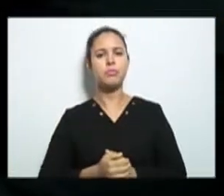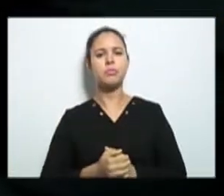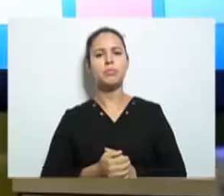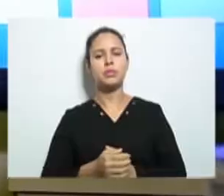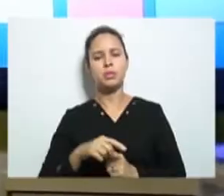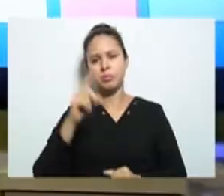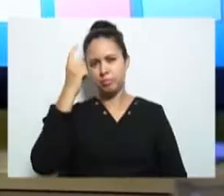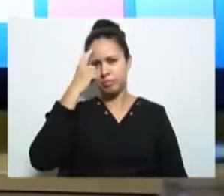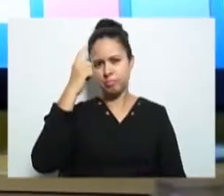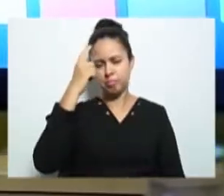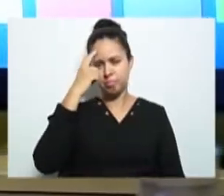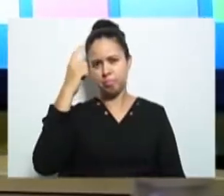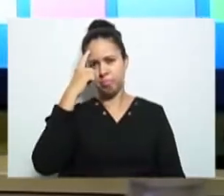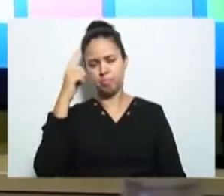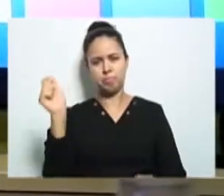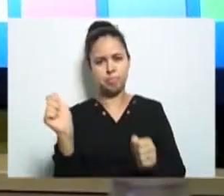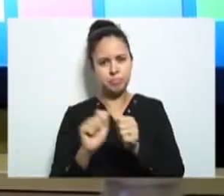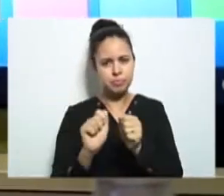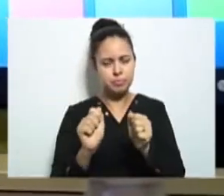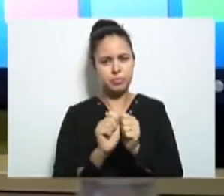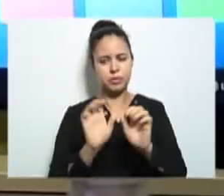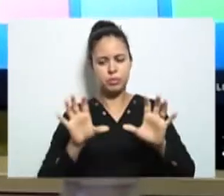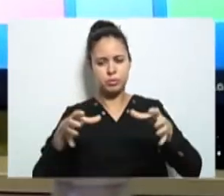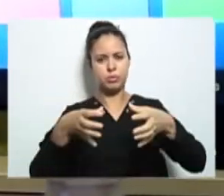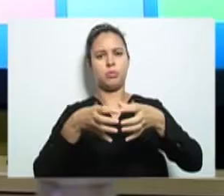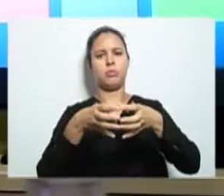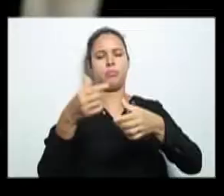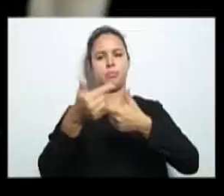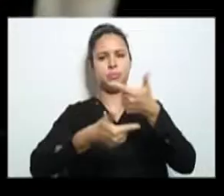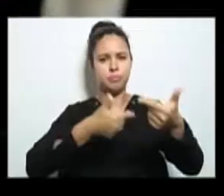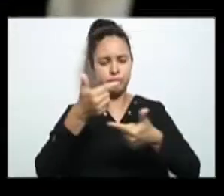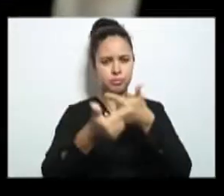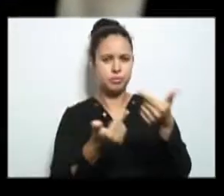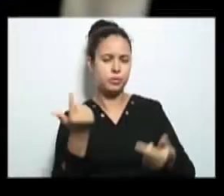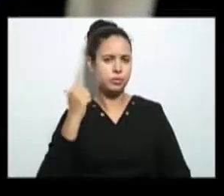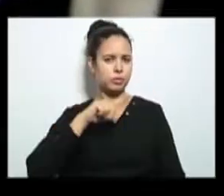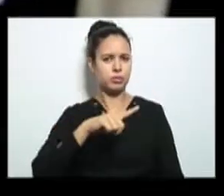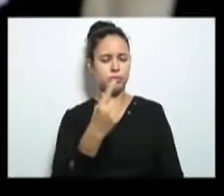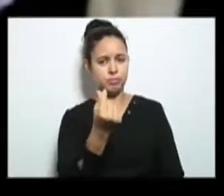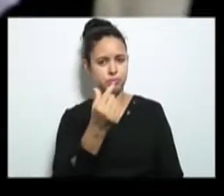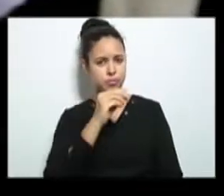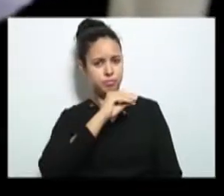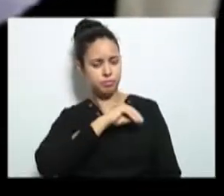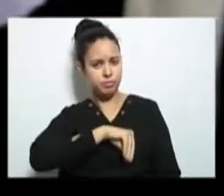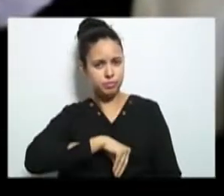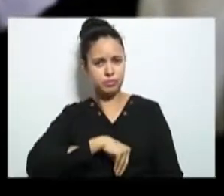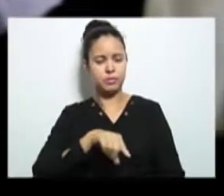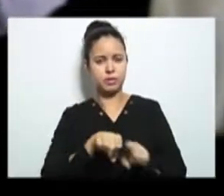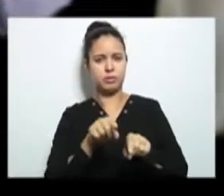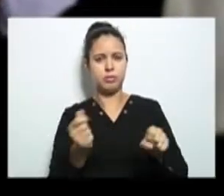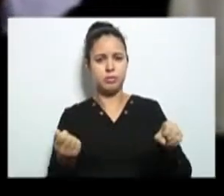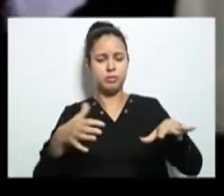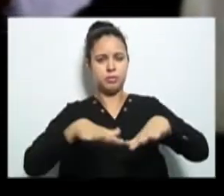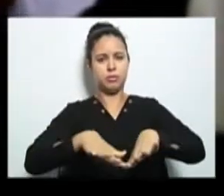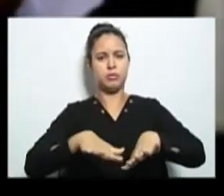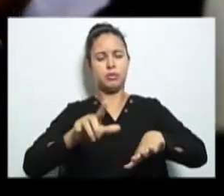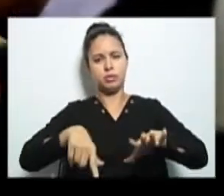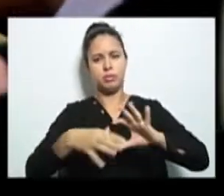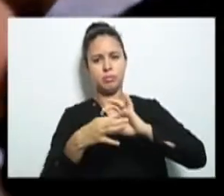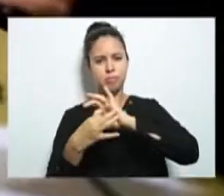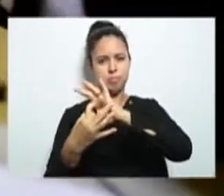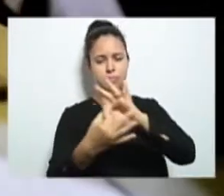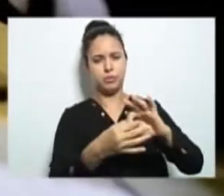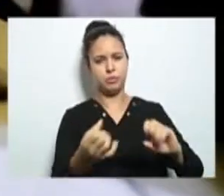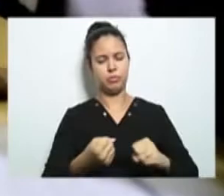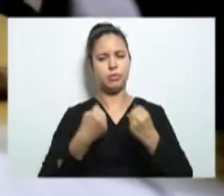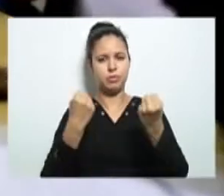É pensar e agir de forma coletiva para gerar renda e inclusão. É à medida que se unem, se